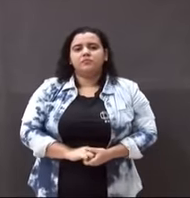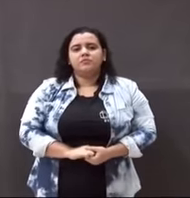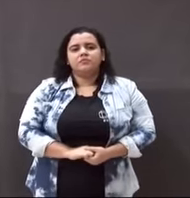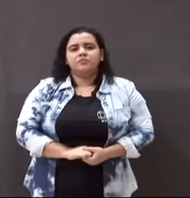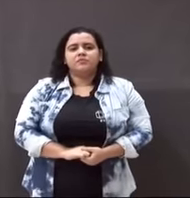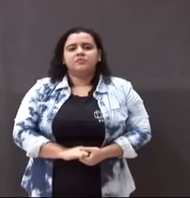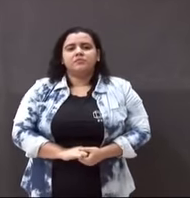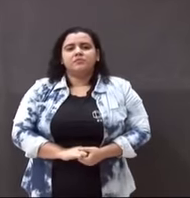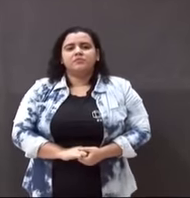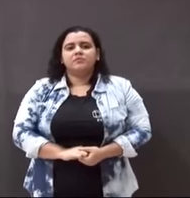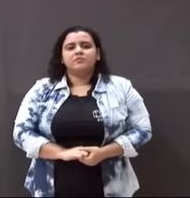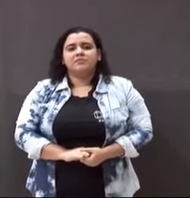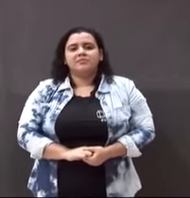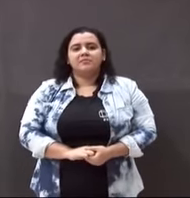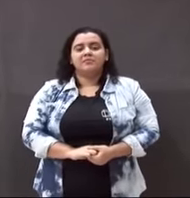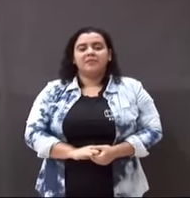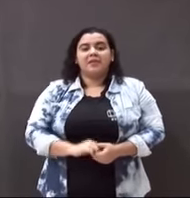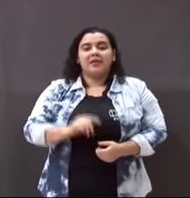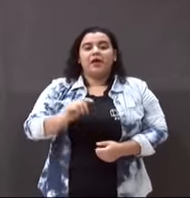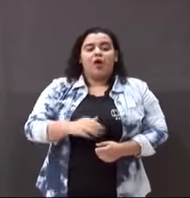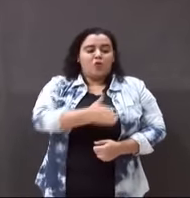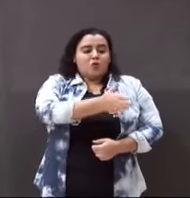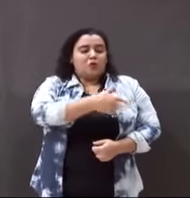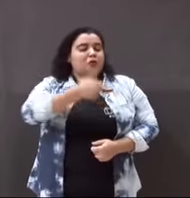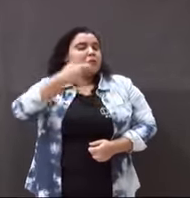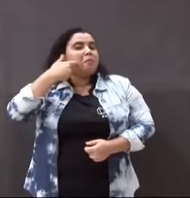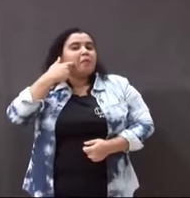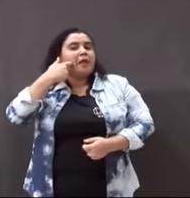acho que teve até briga de peixe.